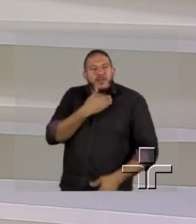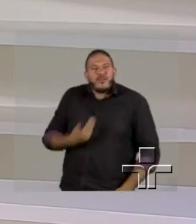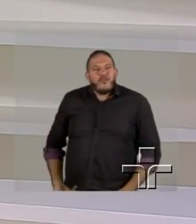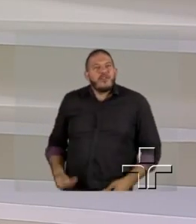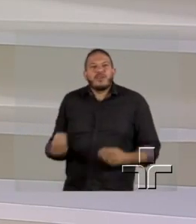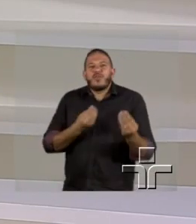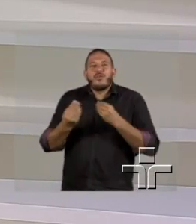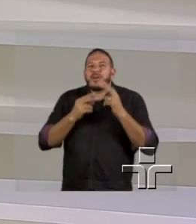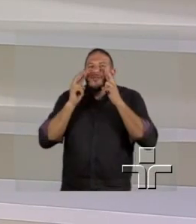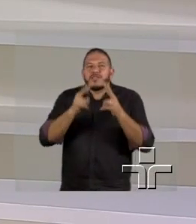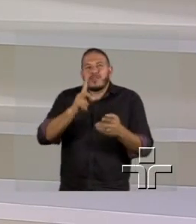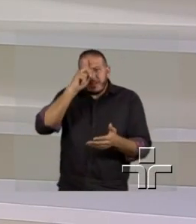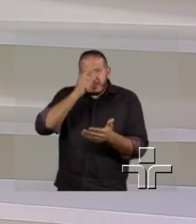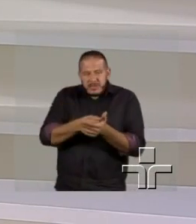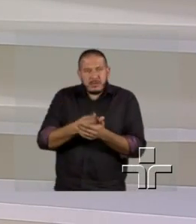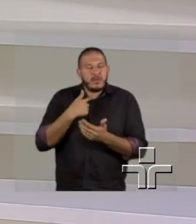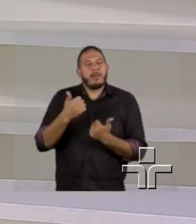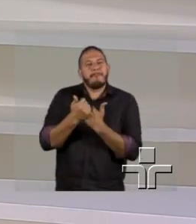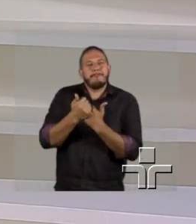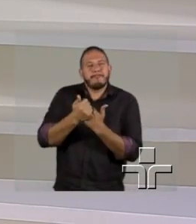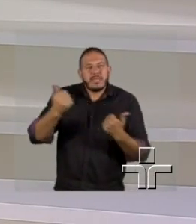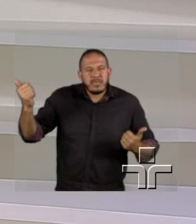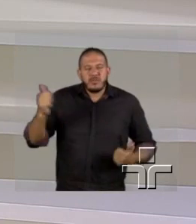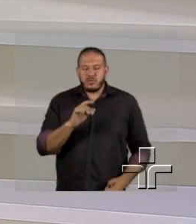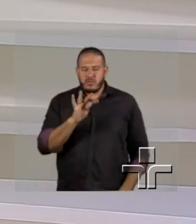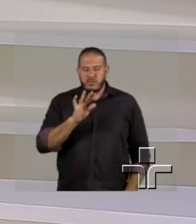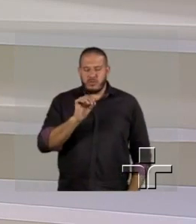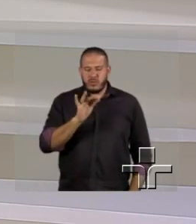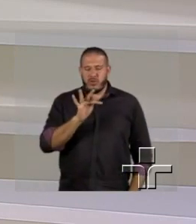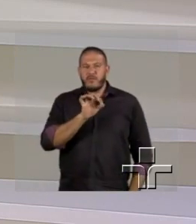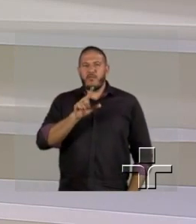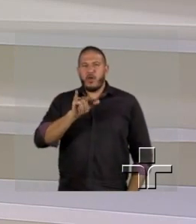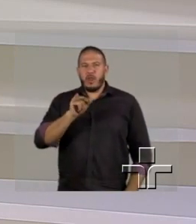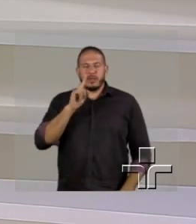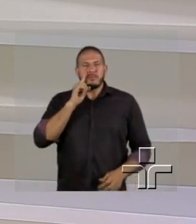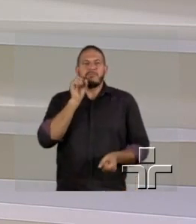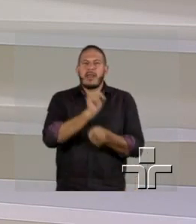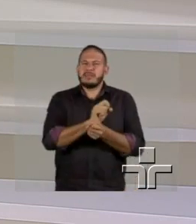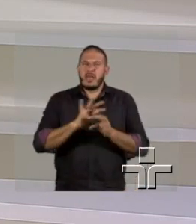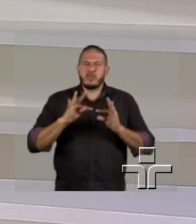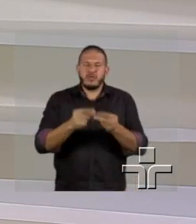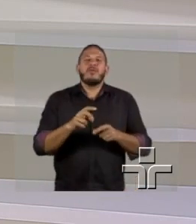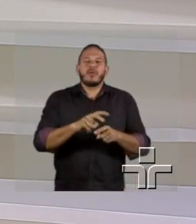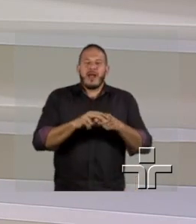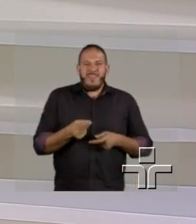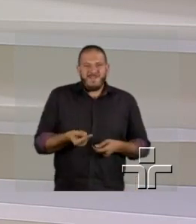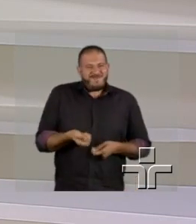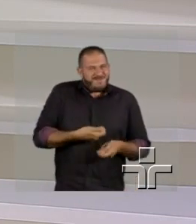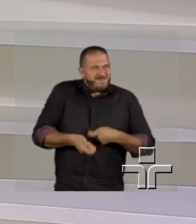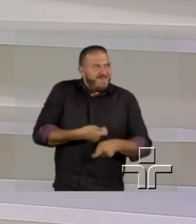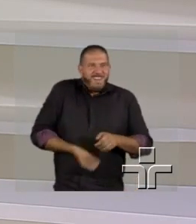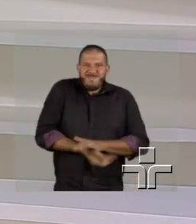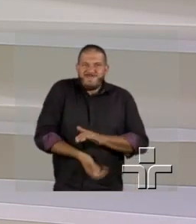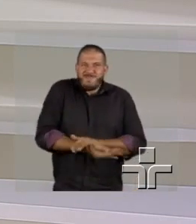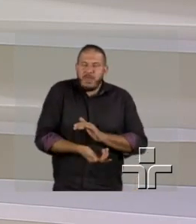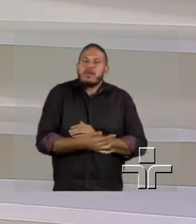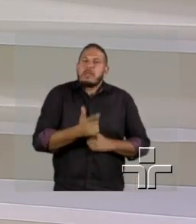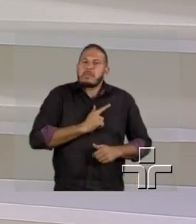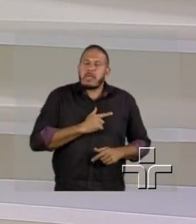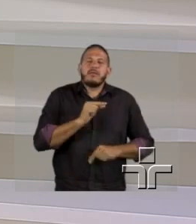casos, devia existir, mas não era na frequência que existe hoje. Então você tem que valorizar, você tem que